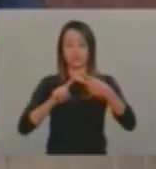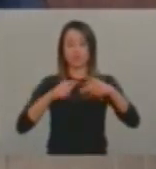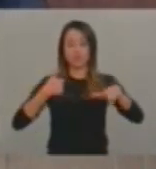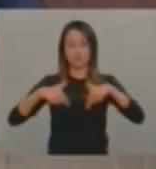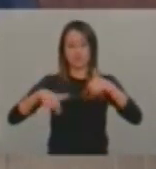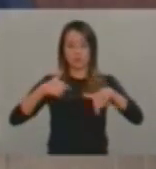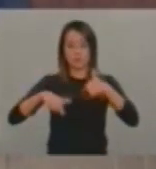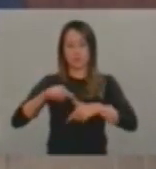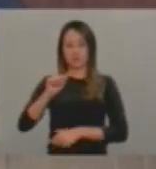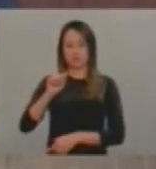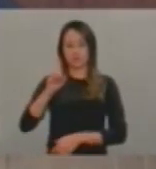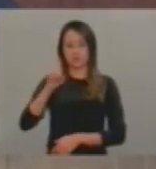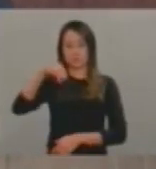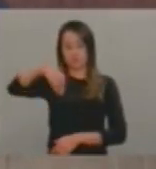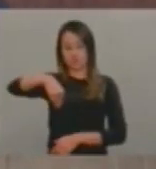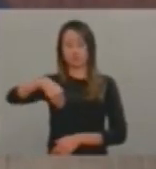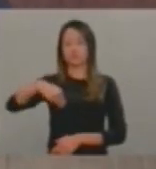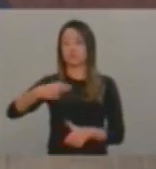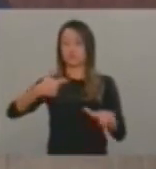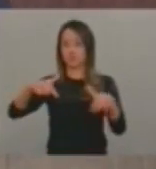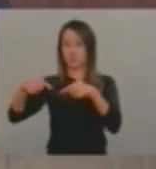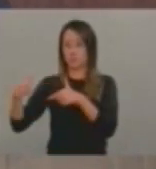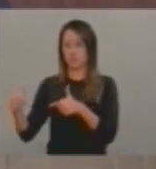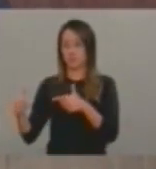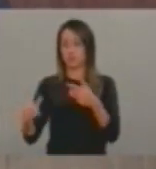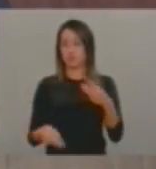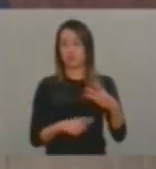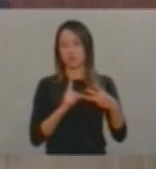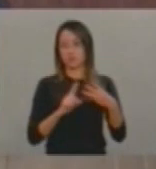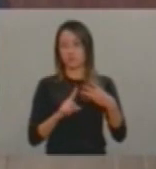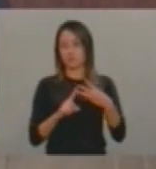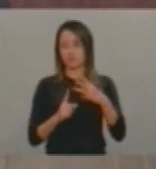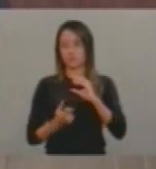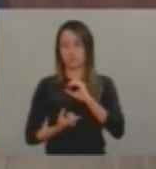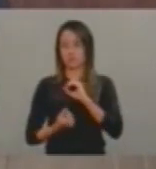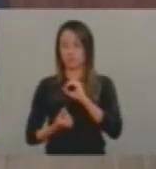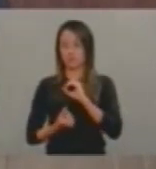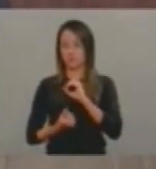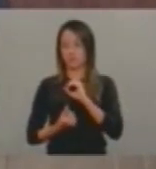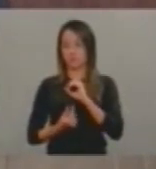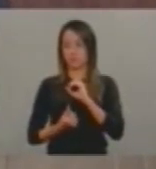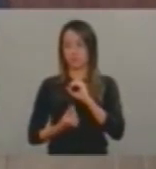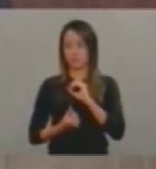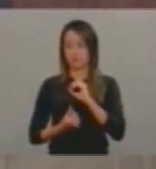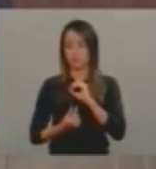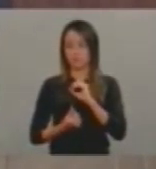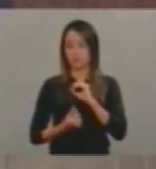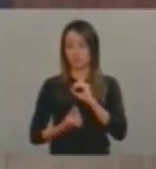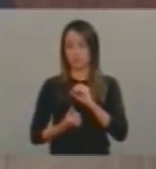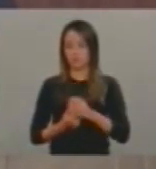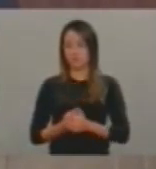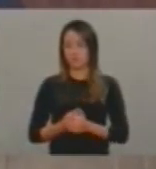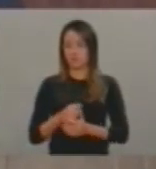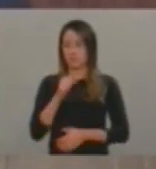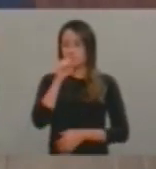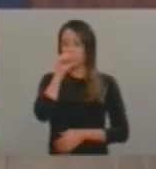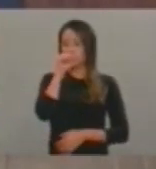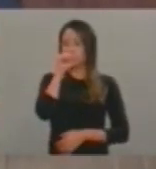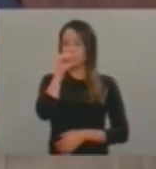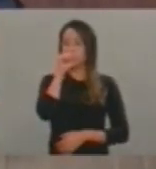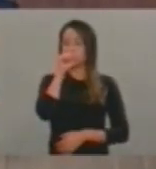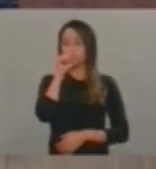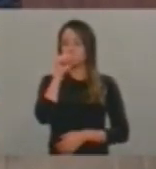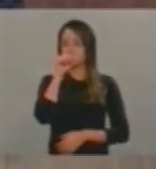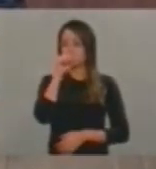e Serviço Público e Comissão de Orçamento, Finanças e Tributação, onde naquele momento